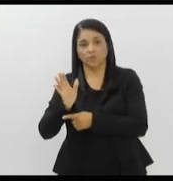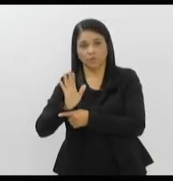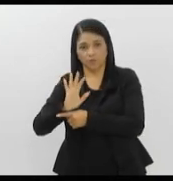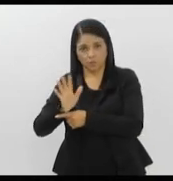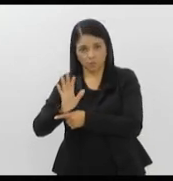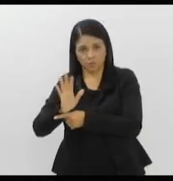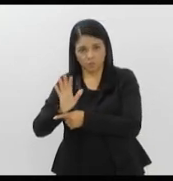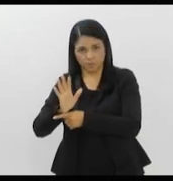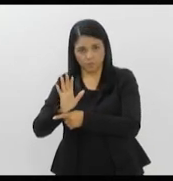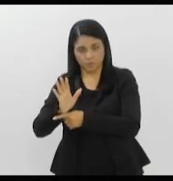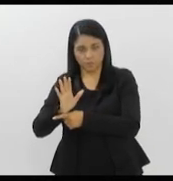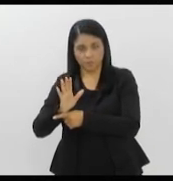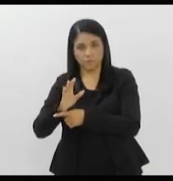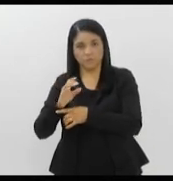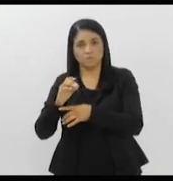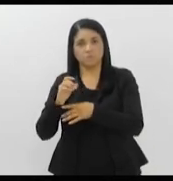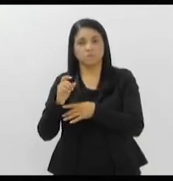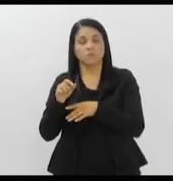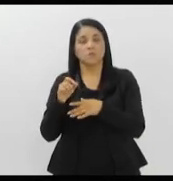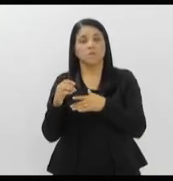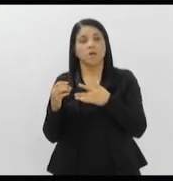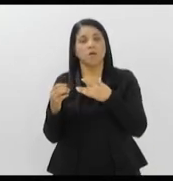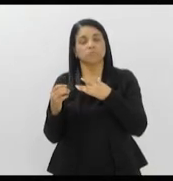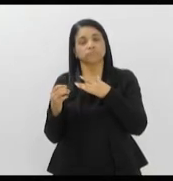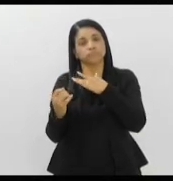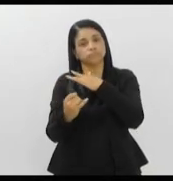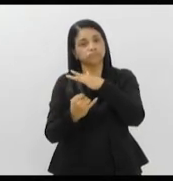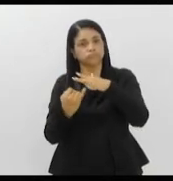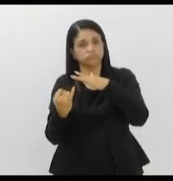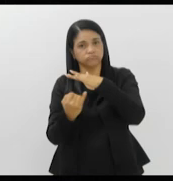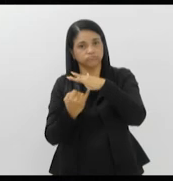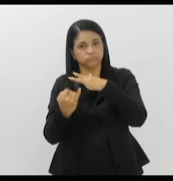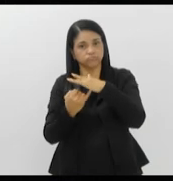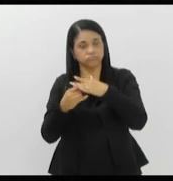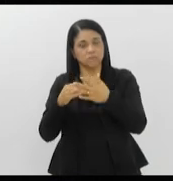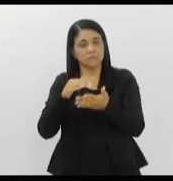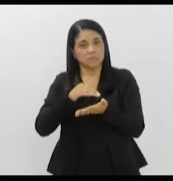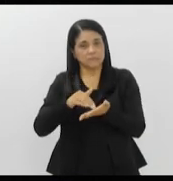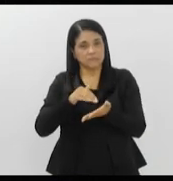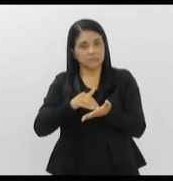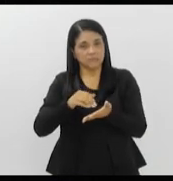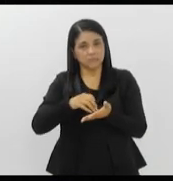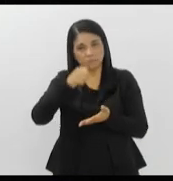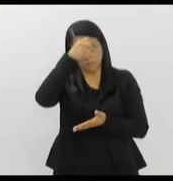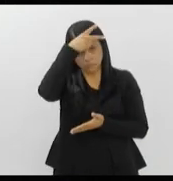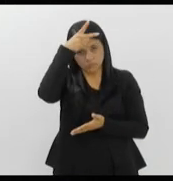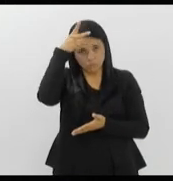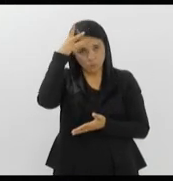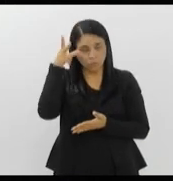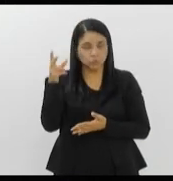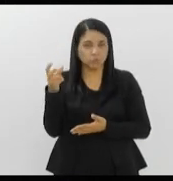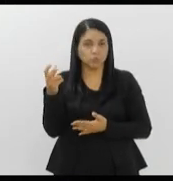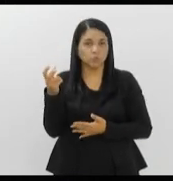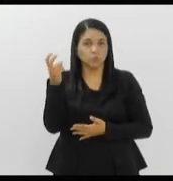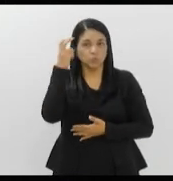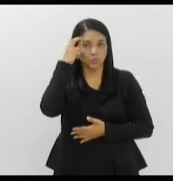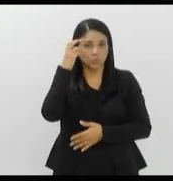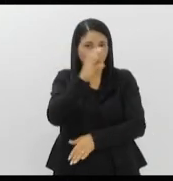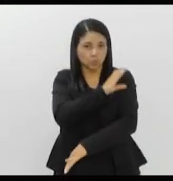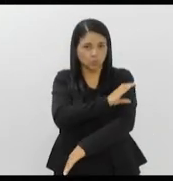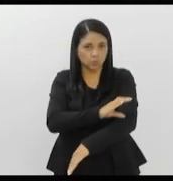a Rio Filme é um órgão aqui da Secretaria Municipal de Cultura do